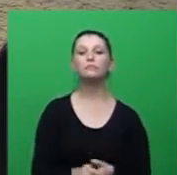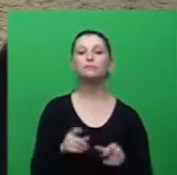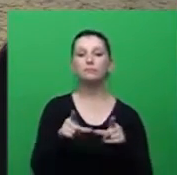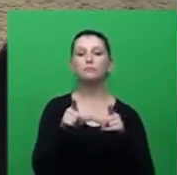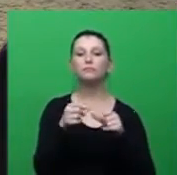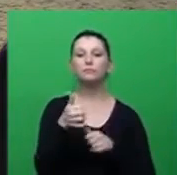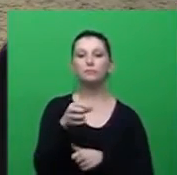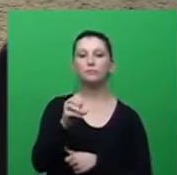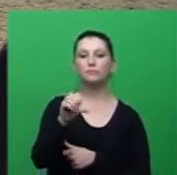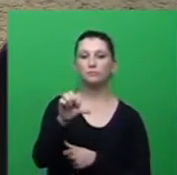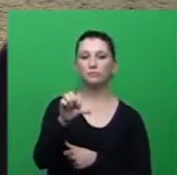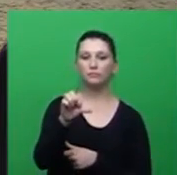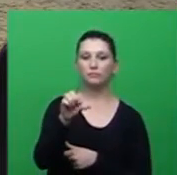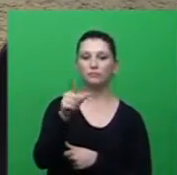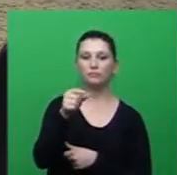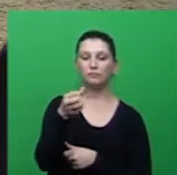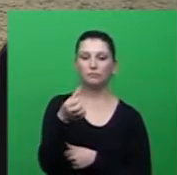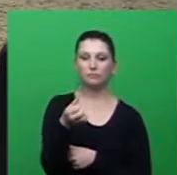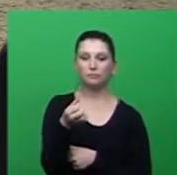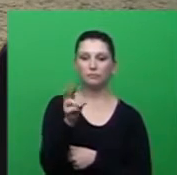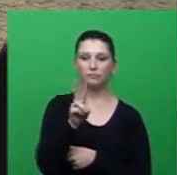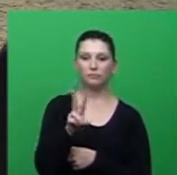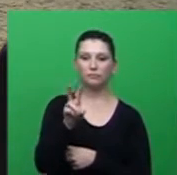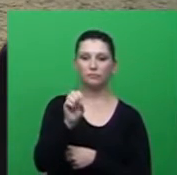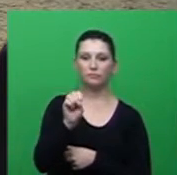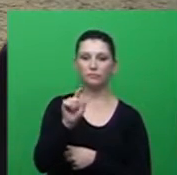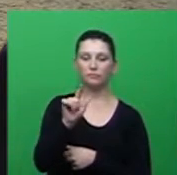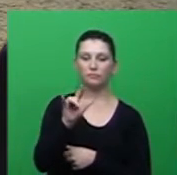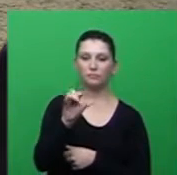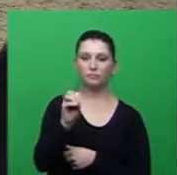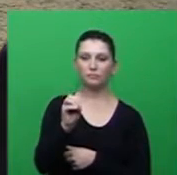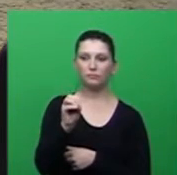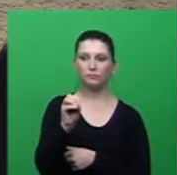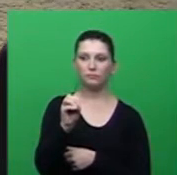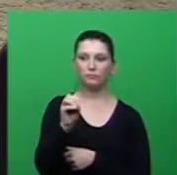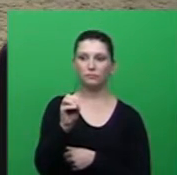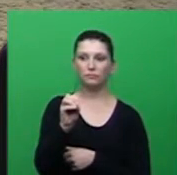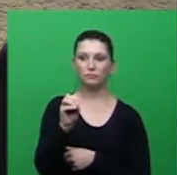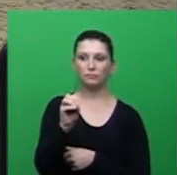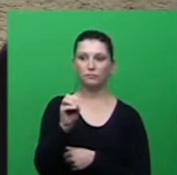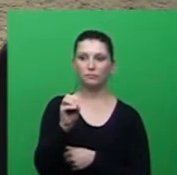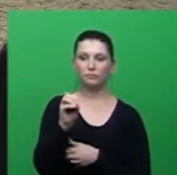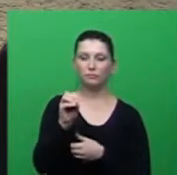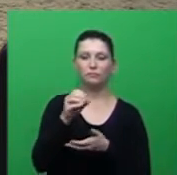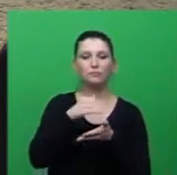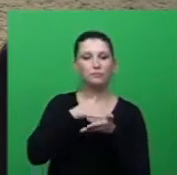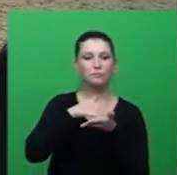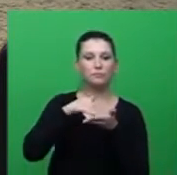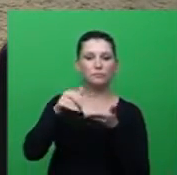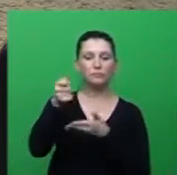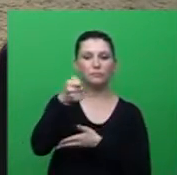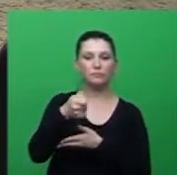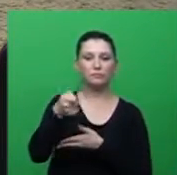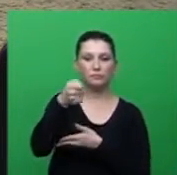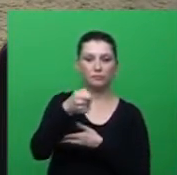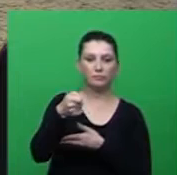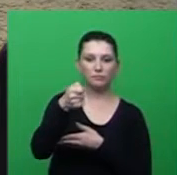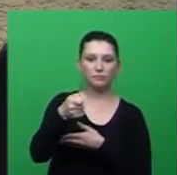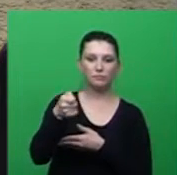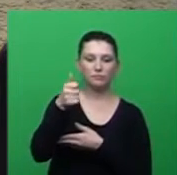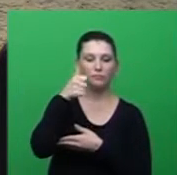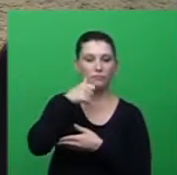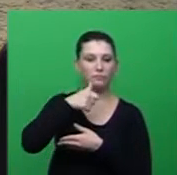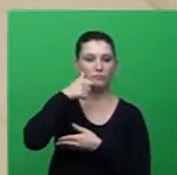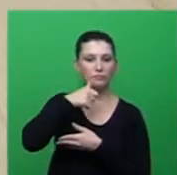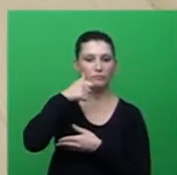Requerimento 109/2016, de autoria do vereador Salésio Lima. Assunto: envio de expediente à Associação Feminina de